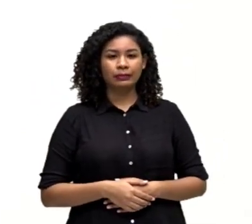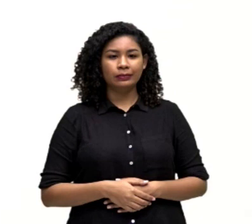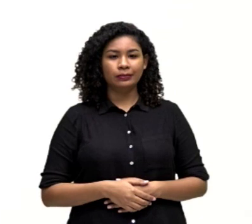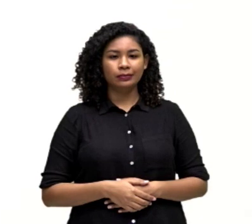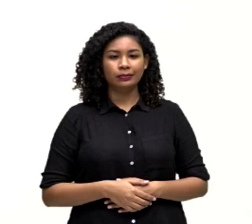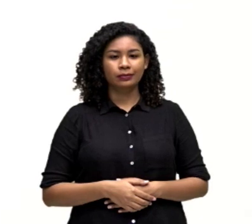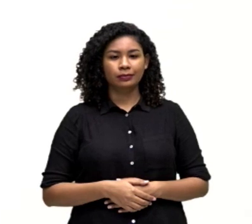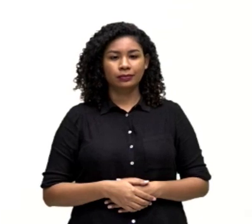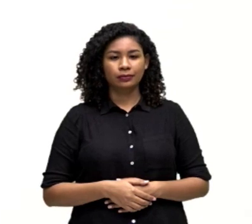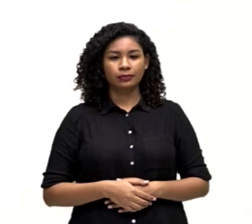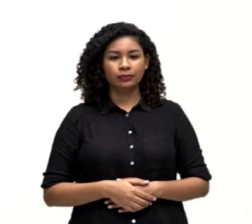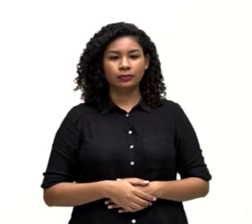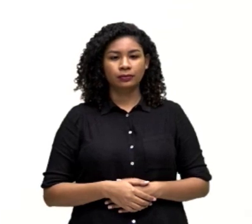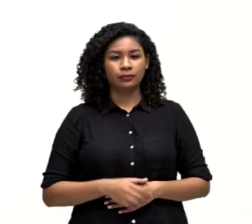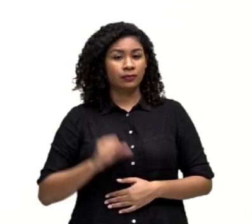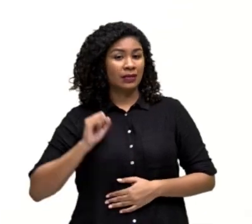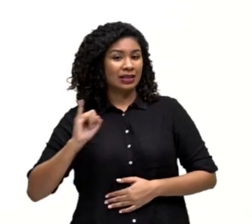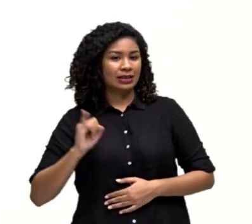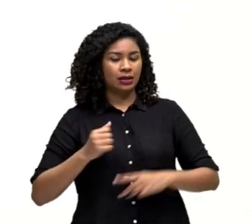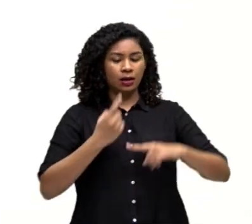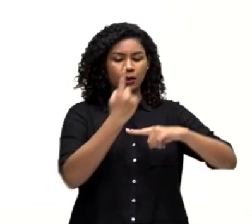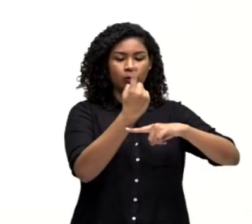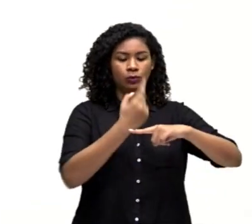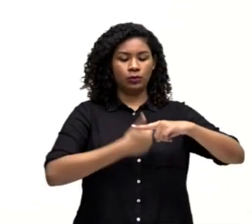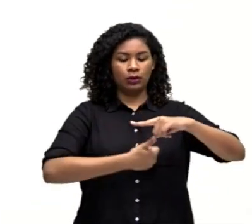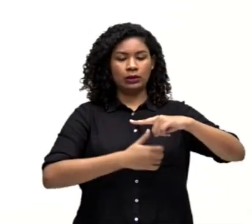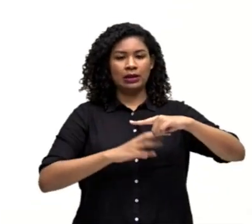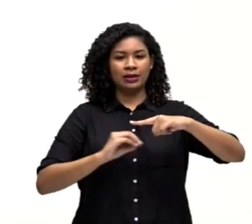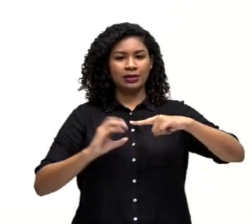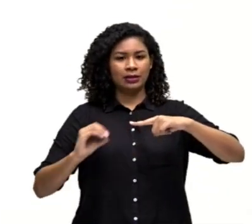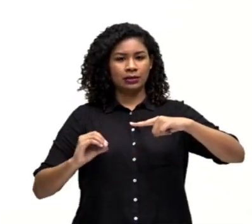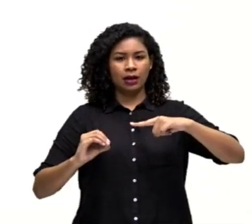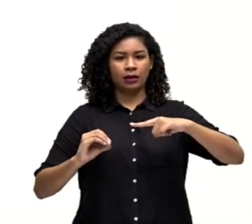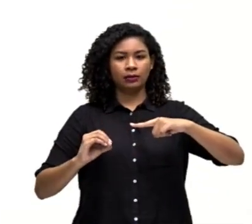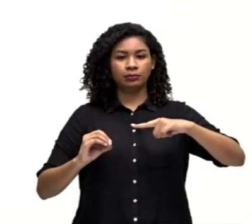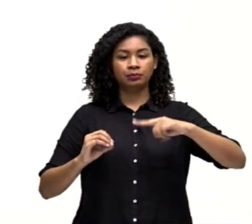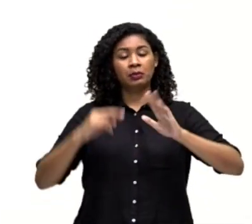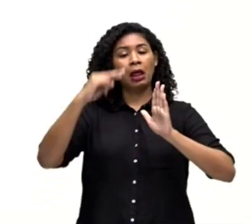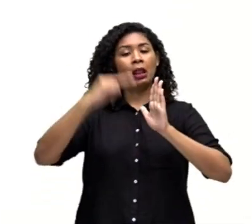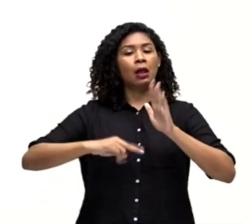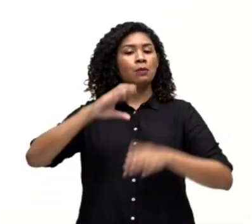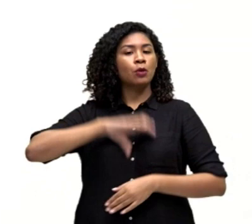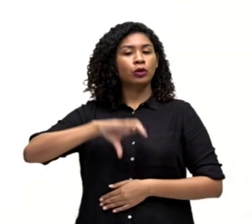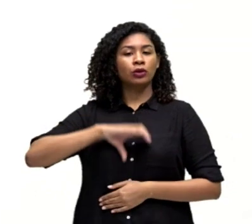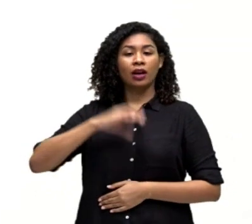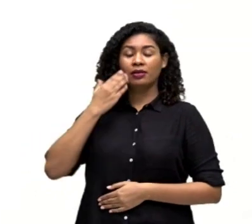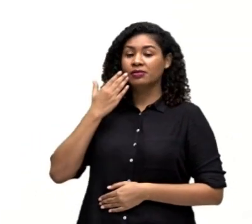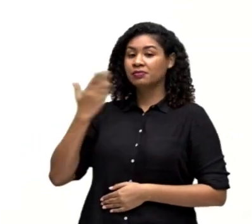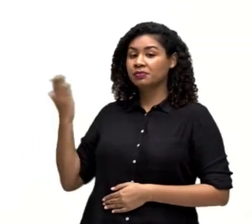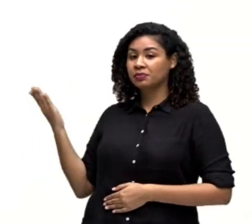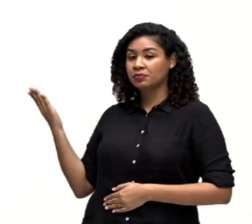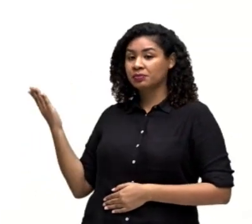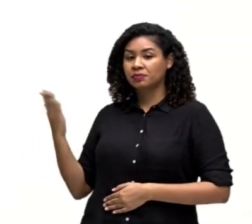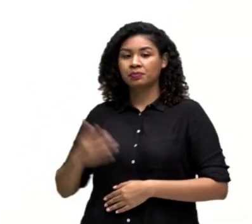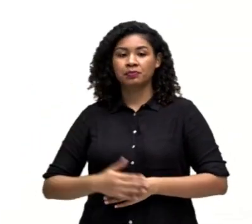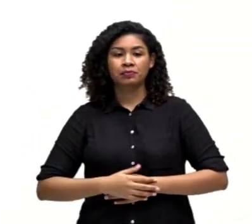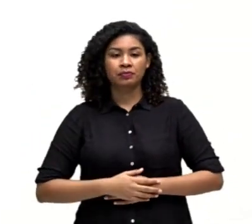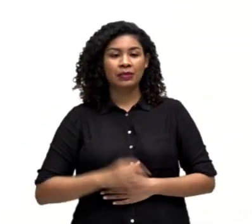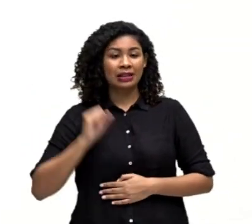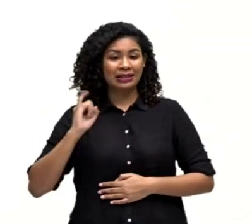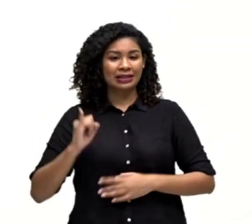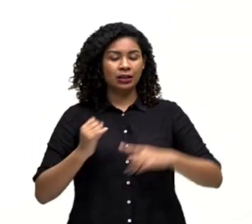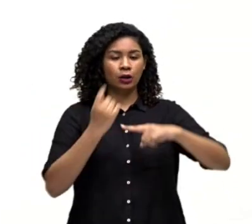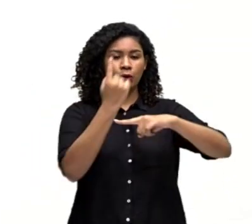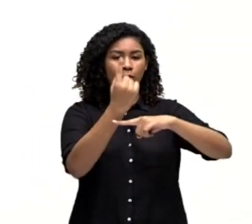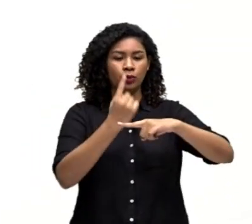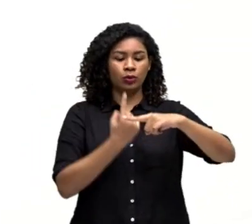Quando eu tenho aqui o denominador igual a 100, a gente lê 1/100. Se o denominador é igual a 1000, a